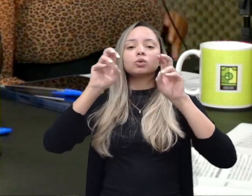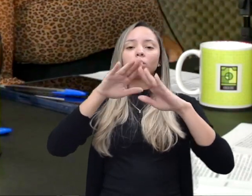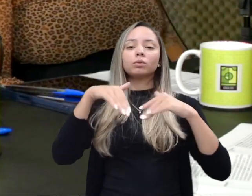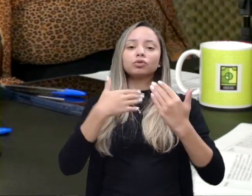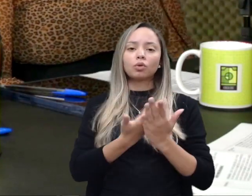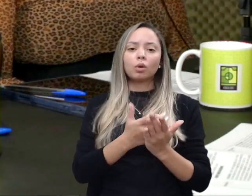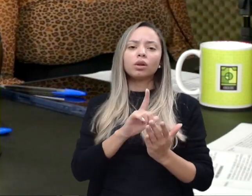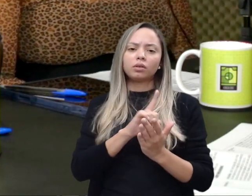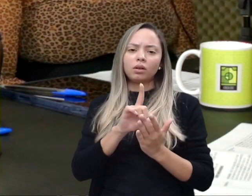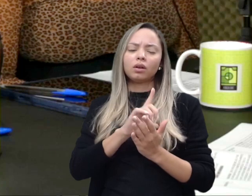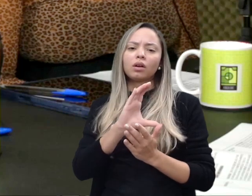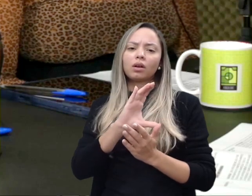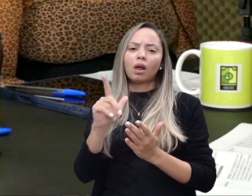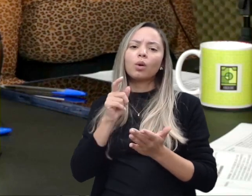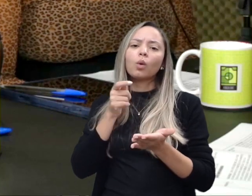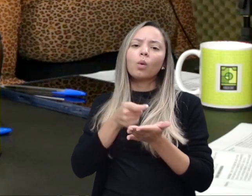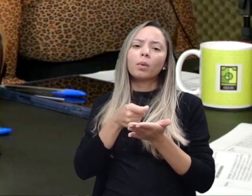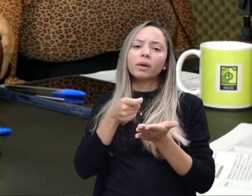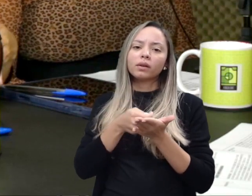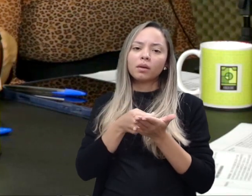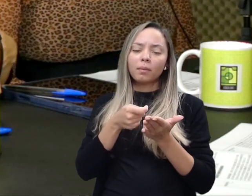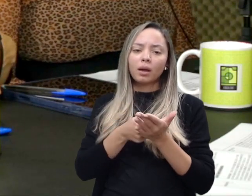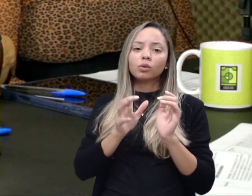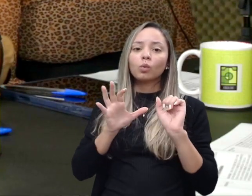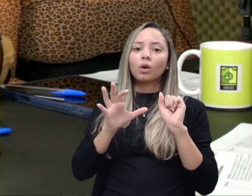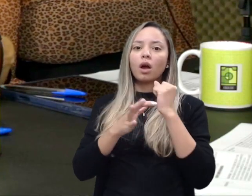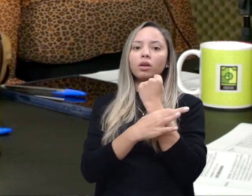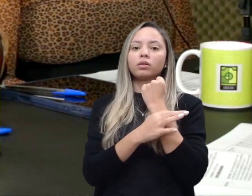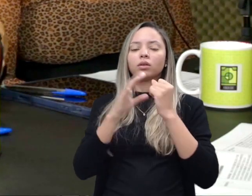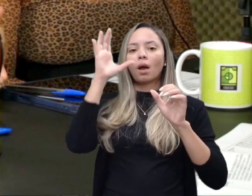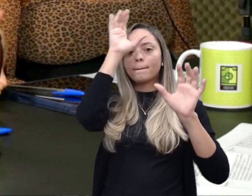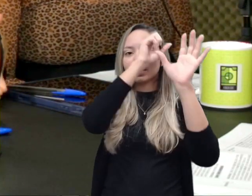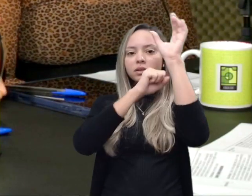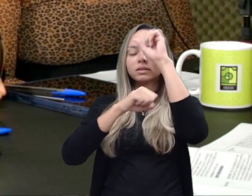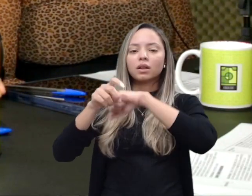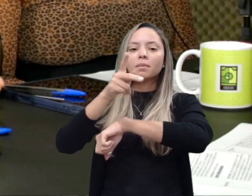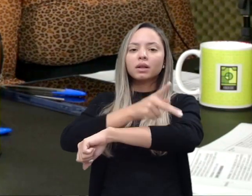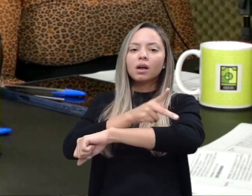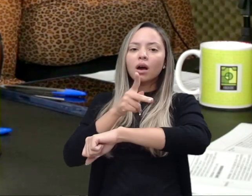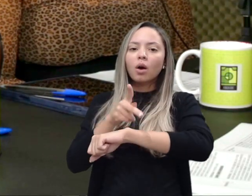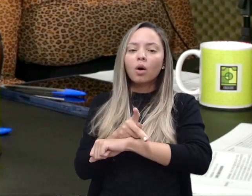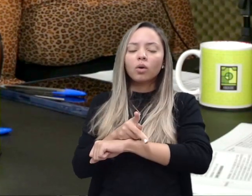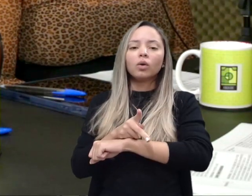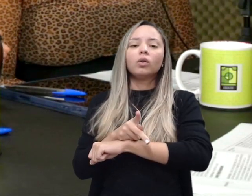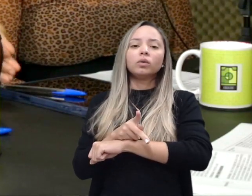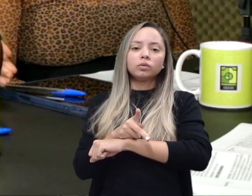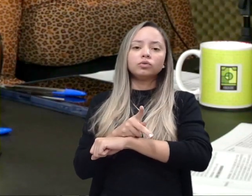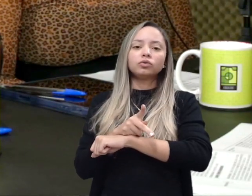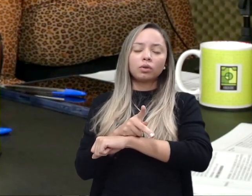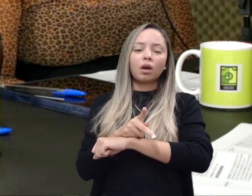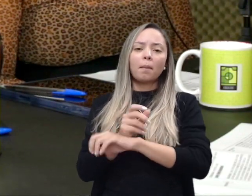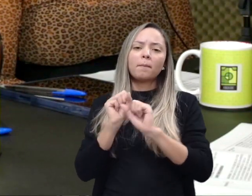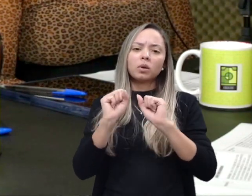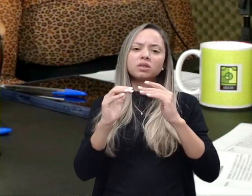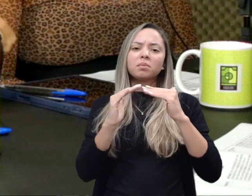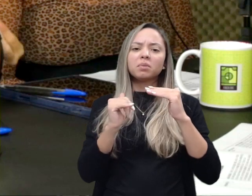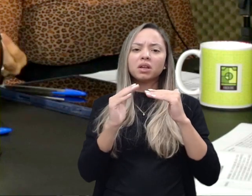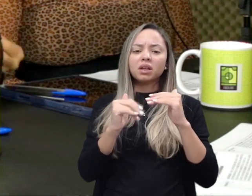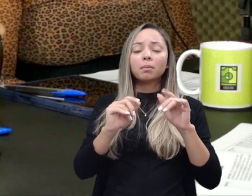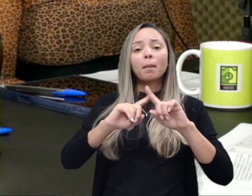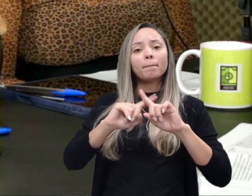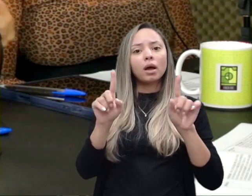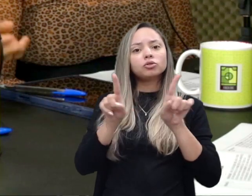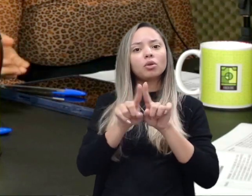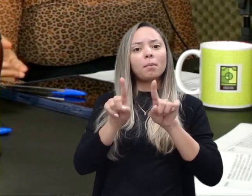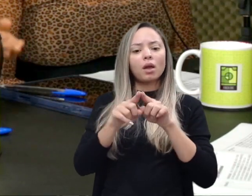logicamente, o comprometimento em garantir a aprendizagem pedagógica, mínima que seja, ou na verdade nem mínima, mas assim, adequada